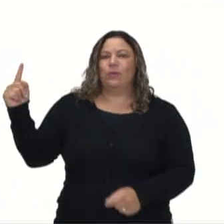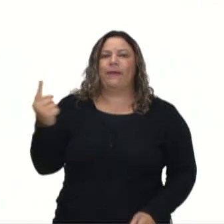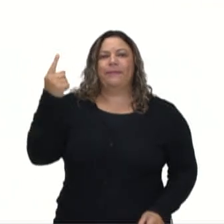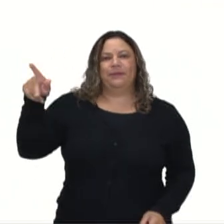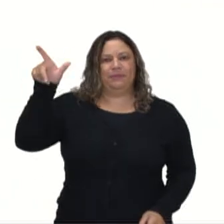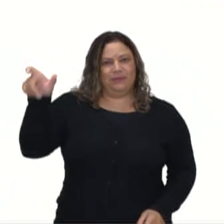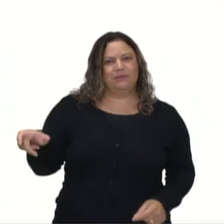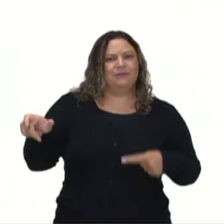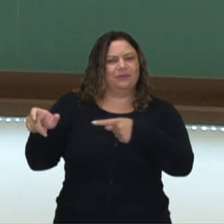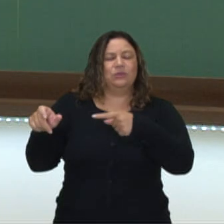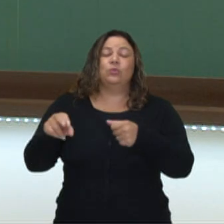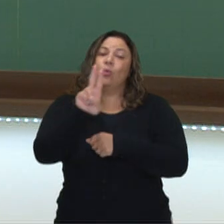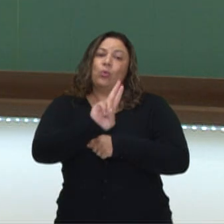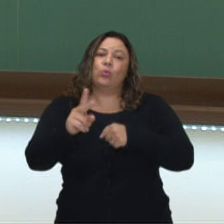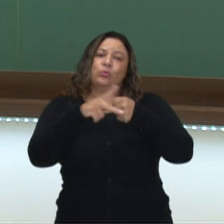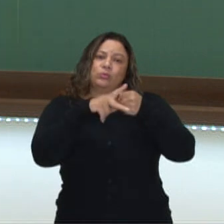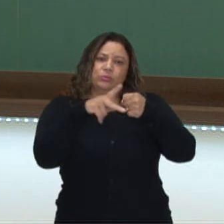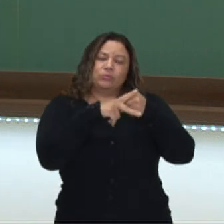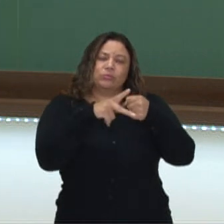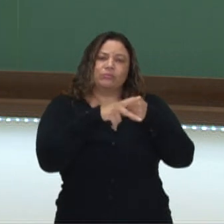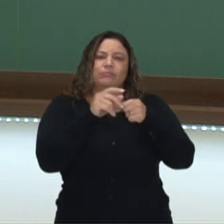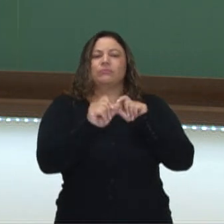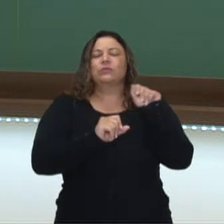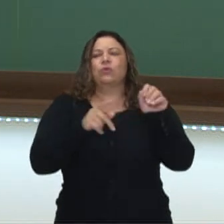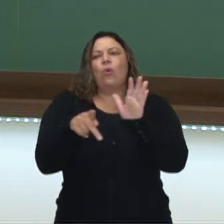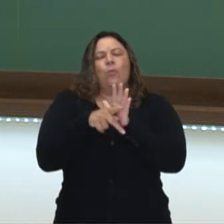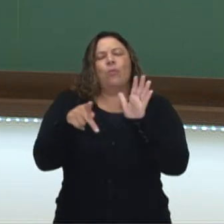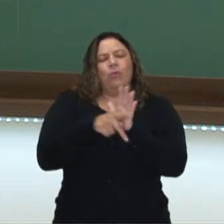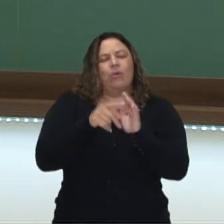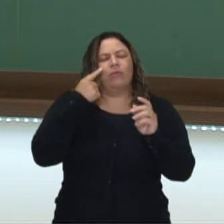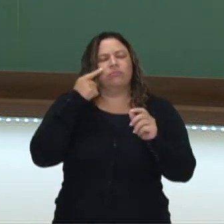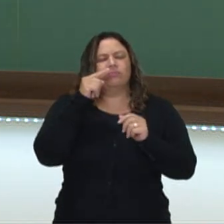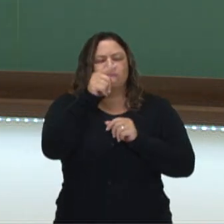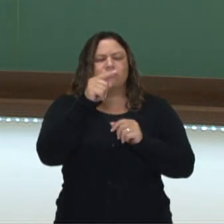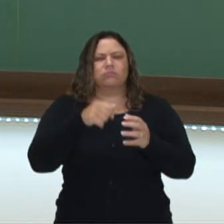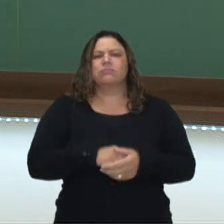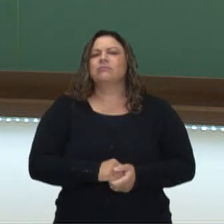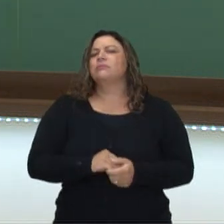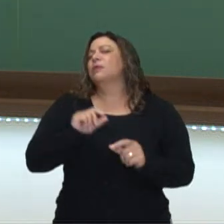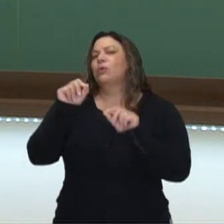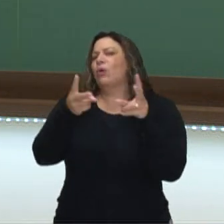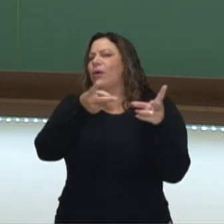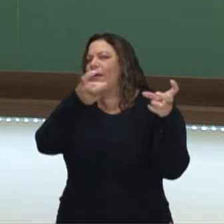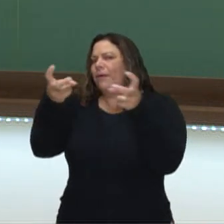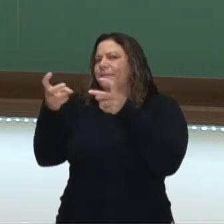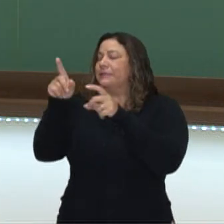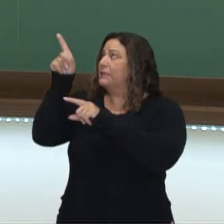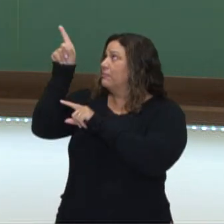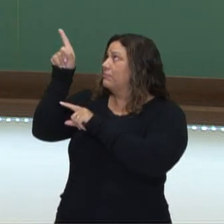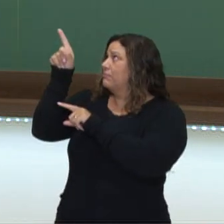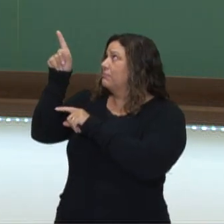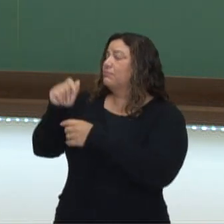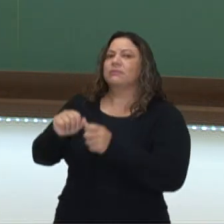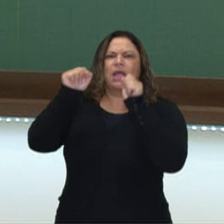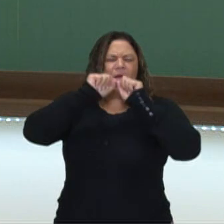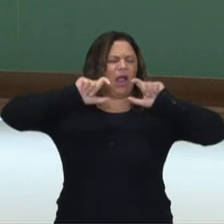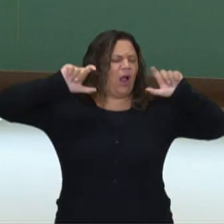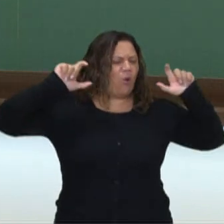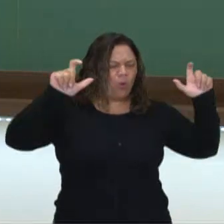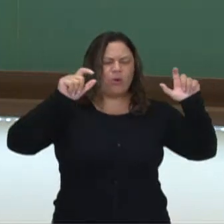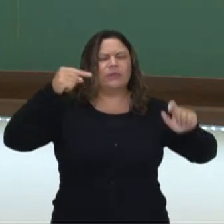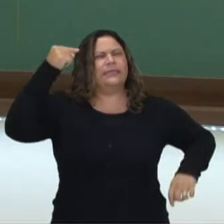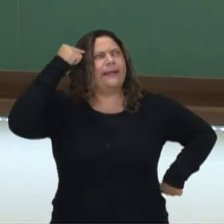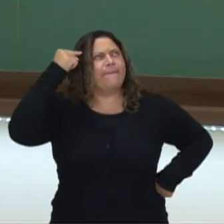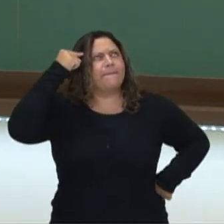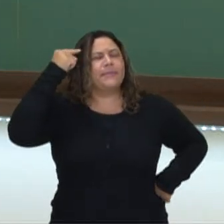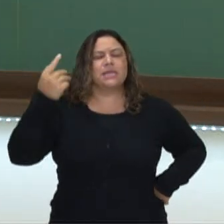dos verbos, né? Pela desinência verbal, a terminação do verbo. Observem que acordei e pensei corresponde à